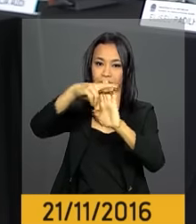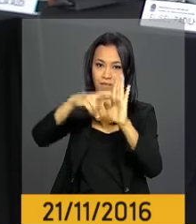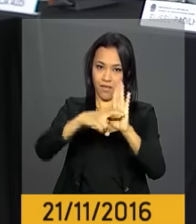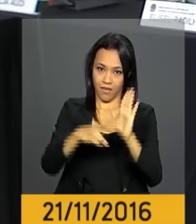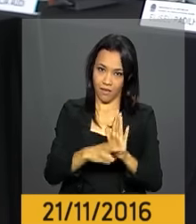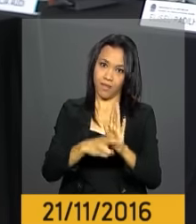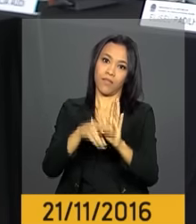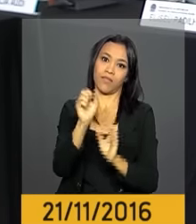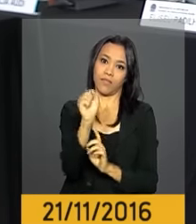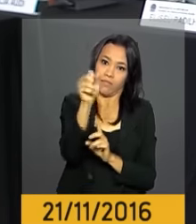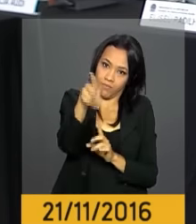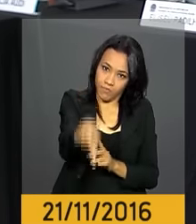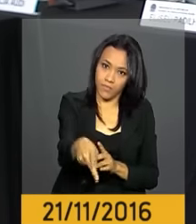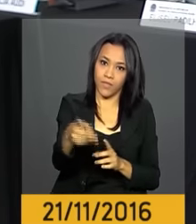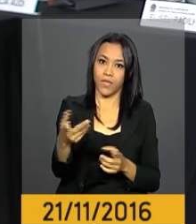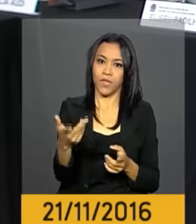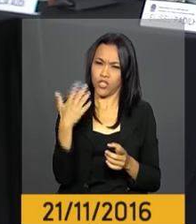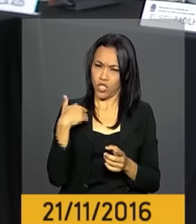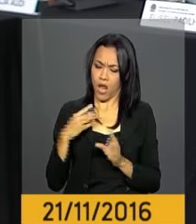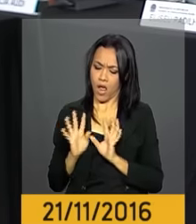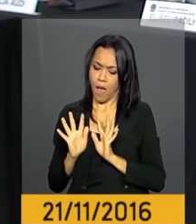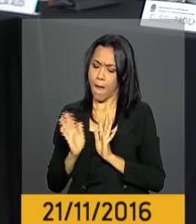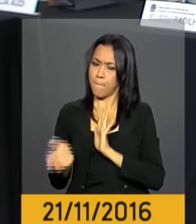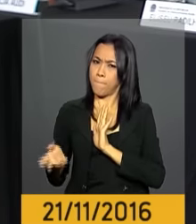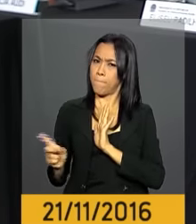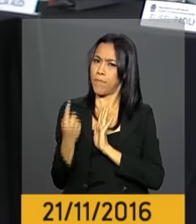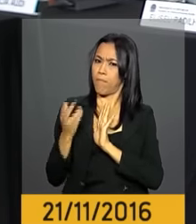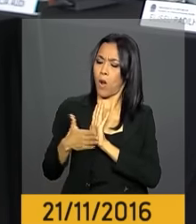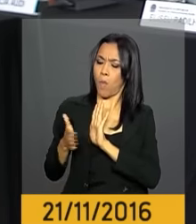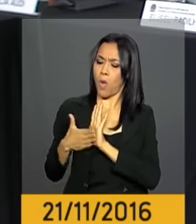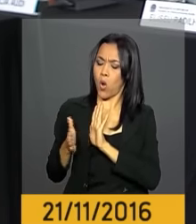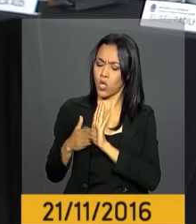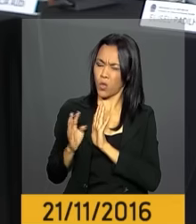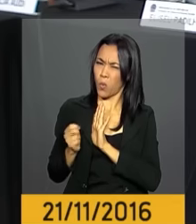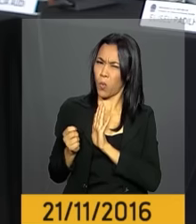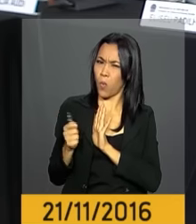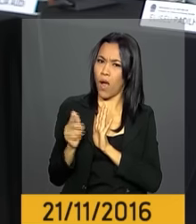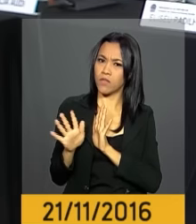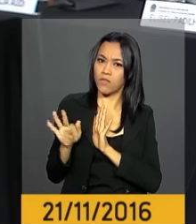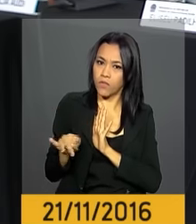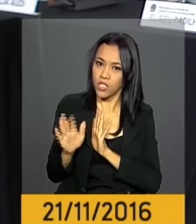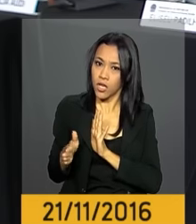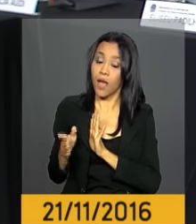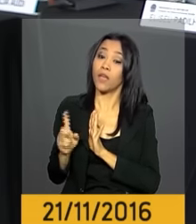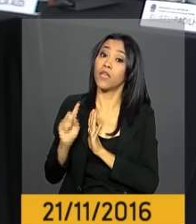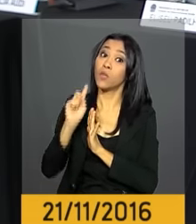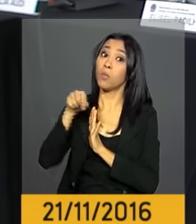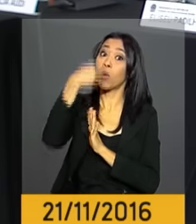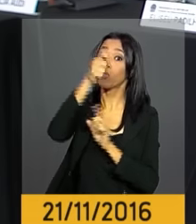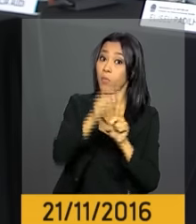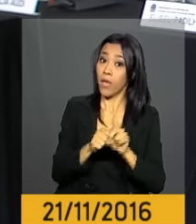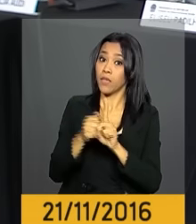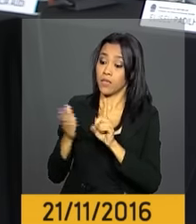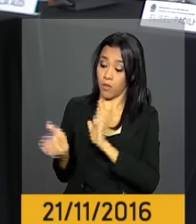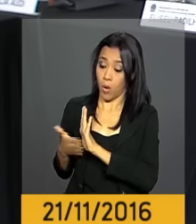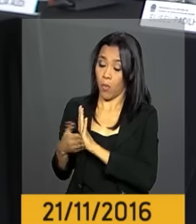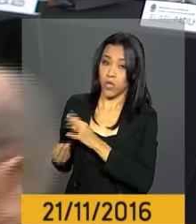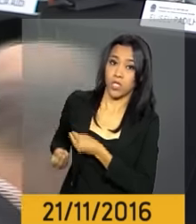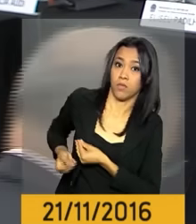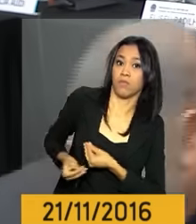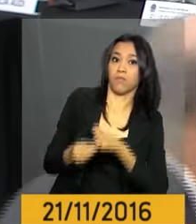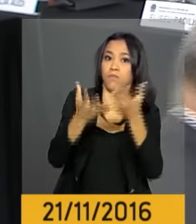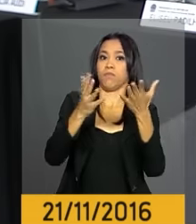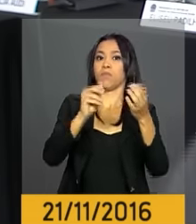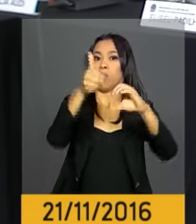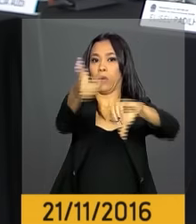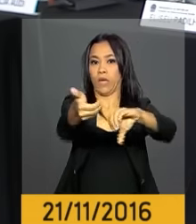proposta estamos finalizando e que remeteremos ao Congresso Nacional no próximo mês, portanto, antes do fim